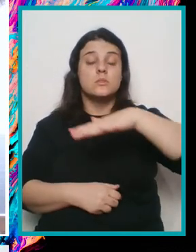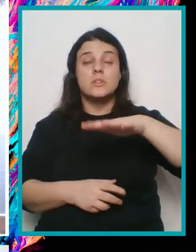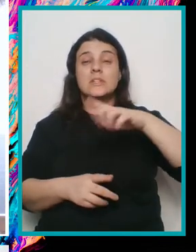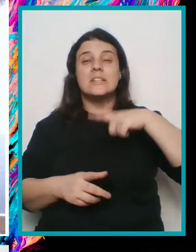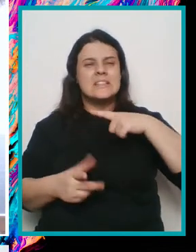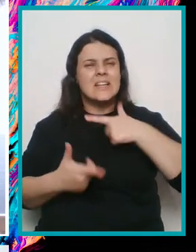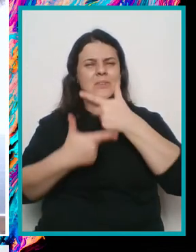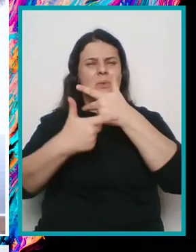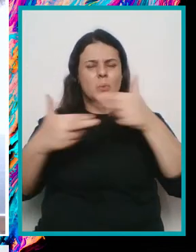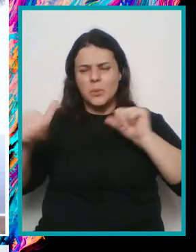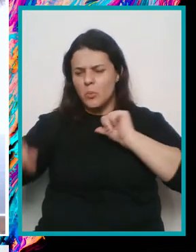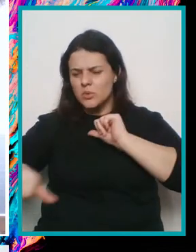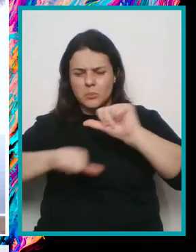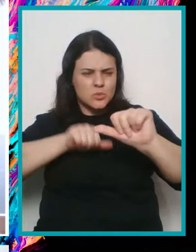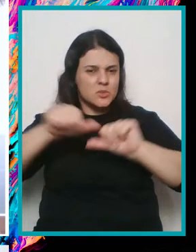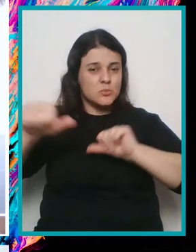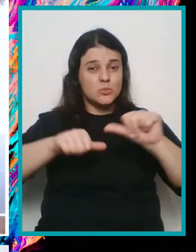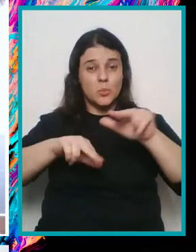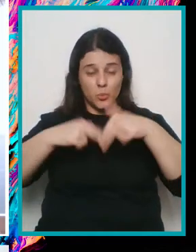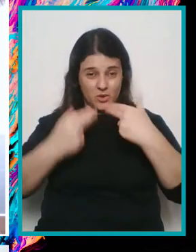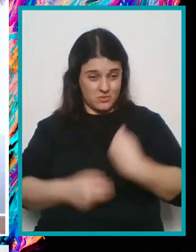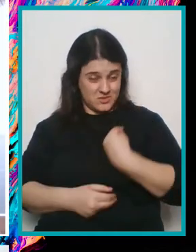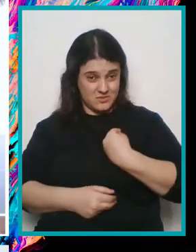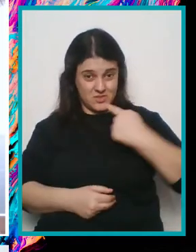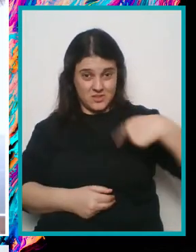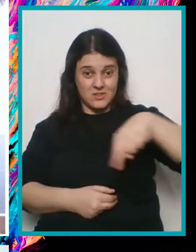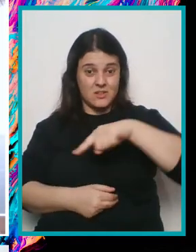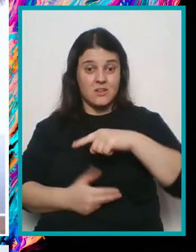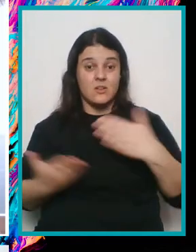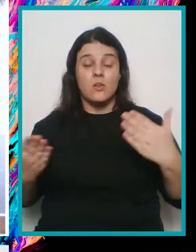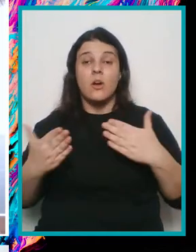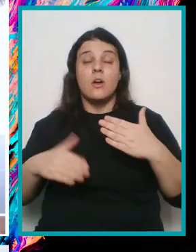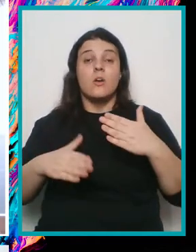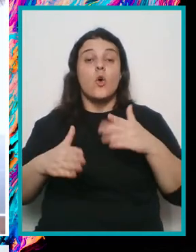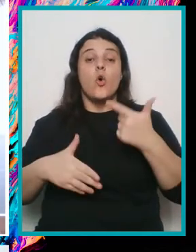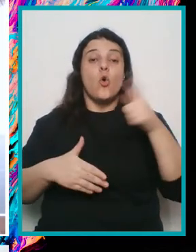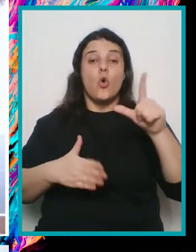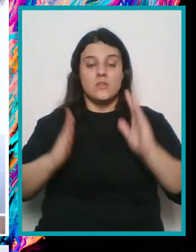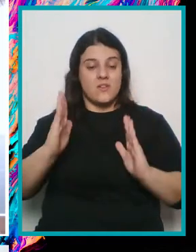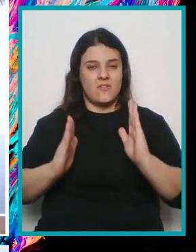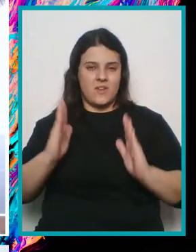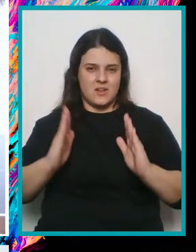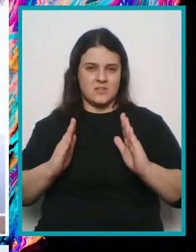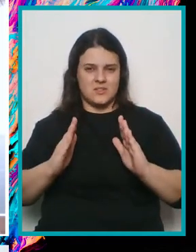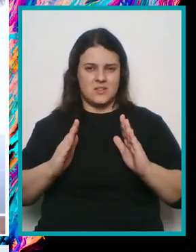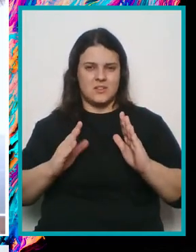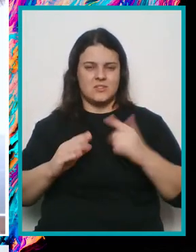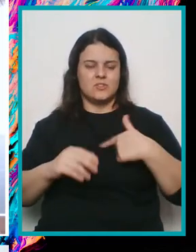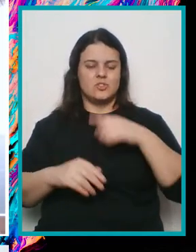adendo para a sua fala, se é que é possível, e eu tenho algumas perguntas aqui que recebi.